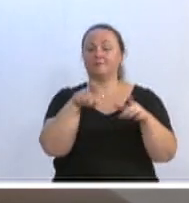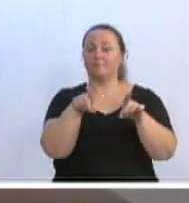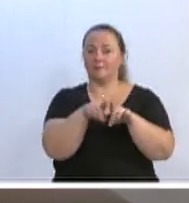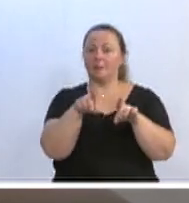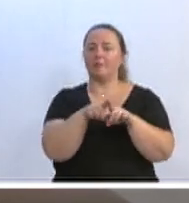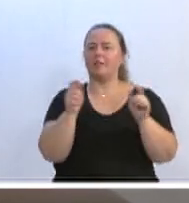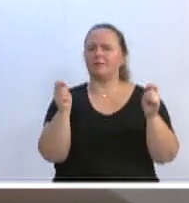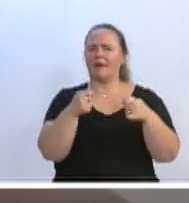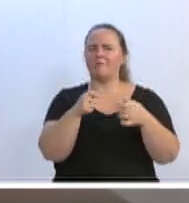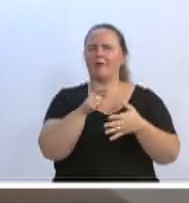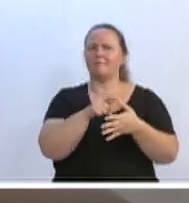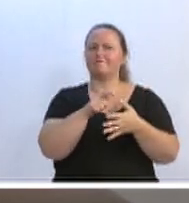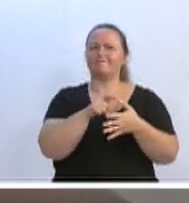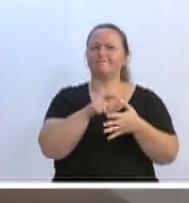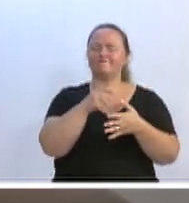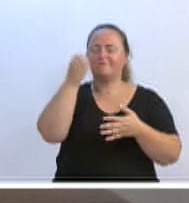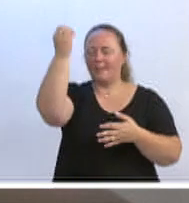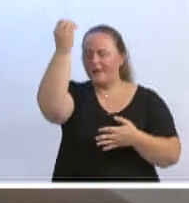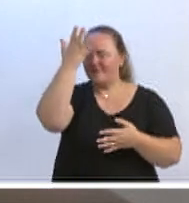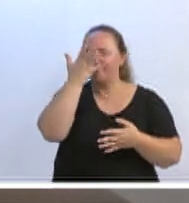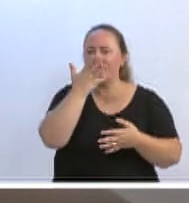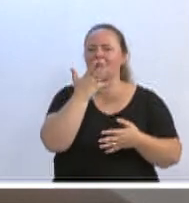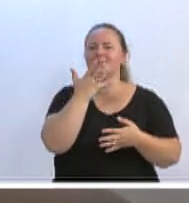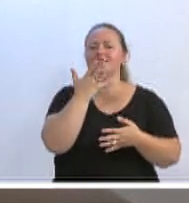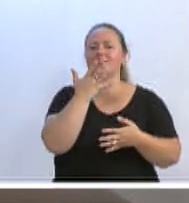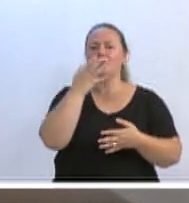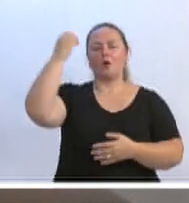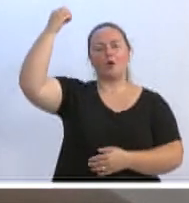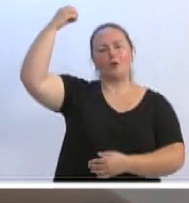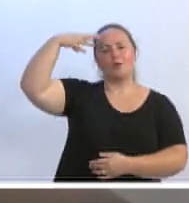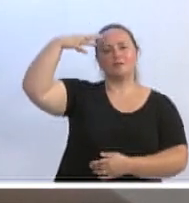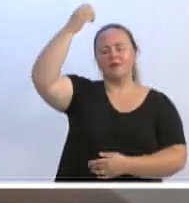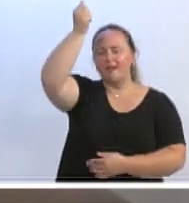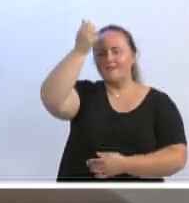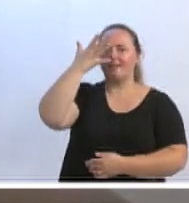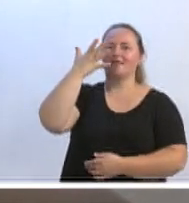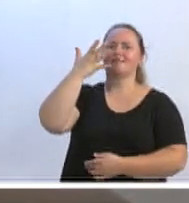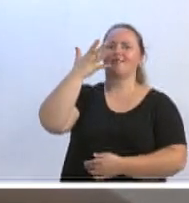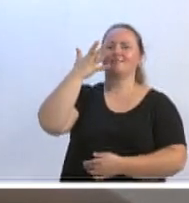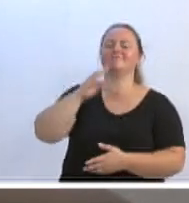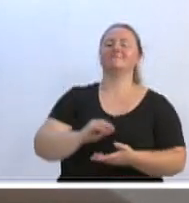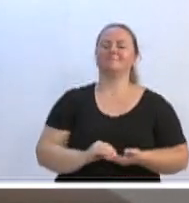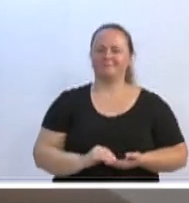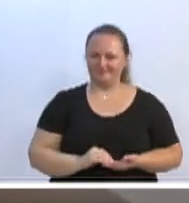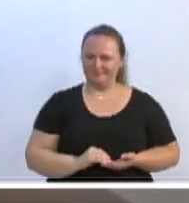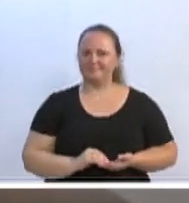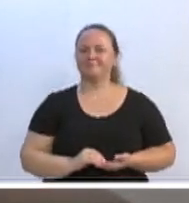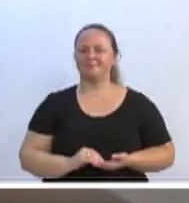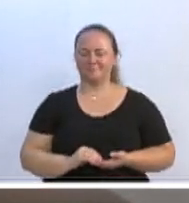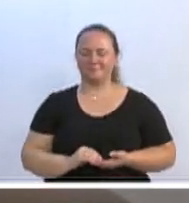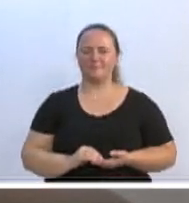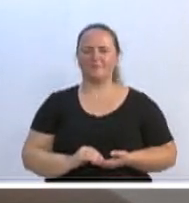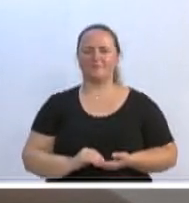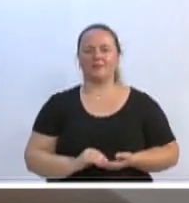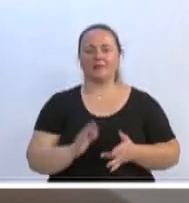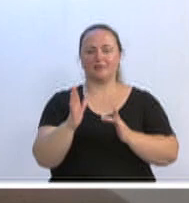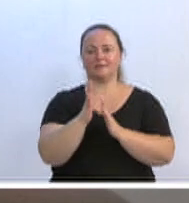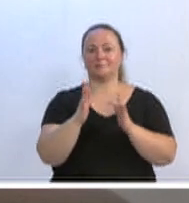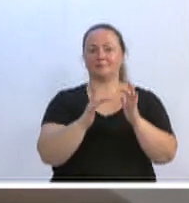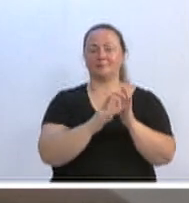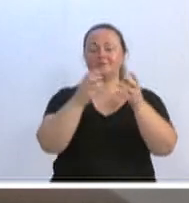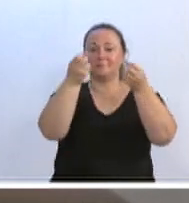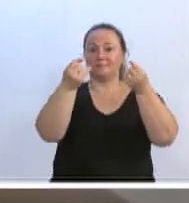podemos qualificar de revelação. Revelação é luz, né? É a luz. Jesus disse assim,